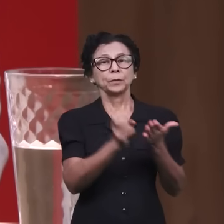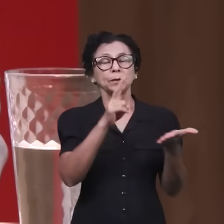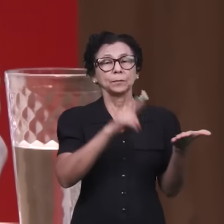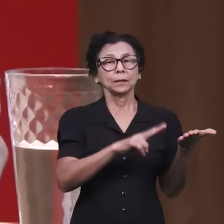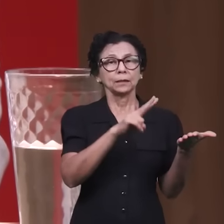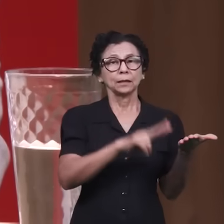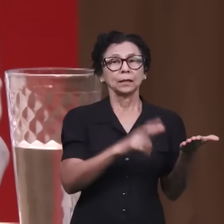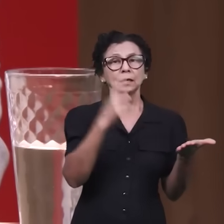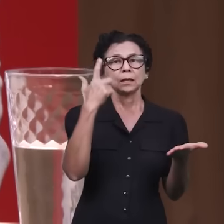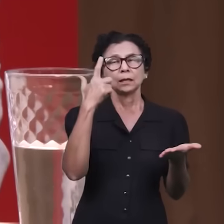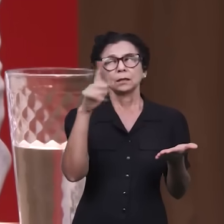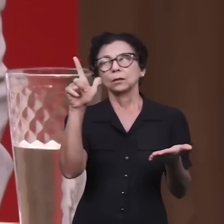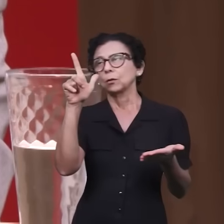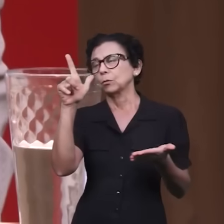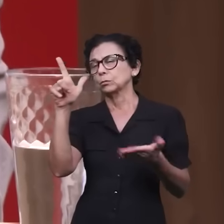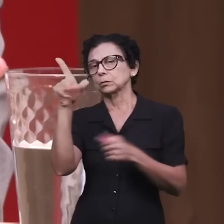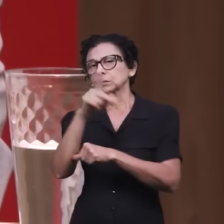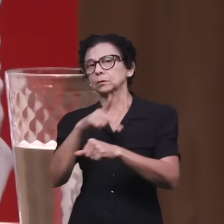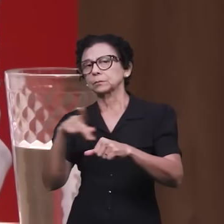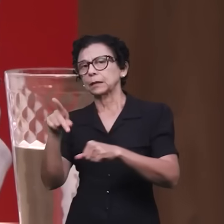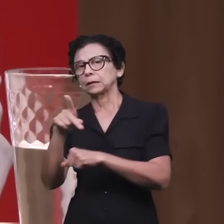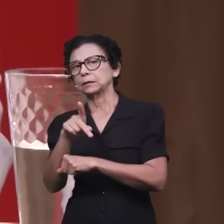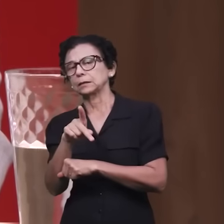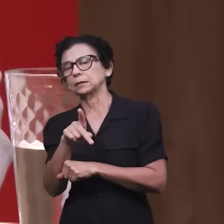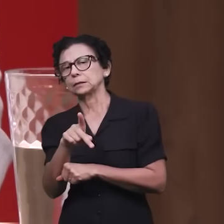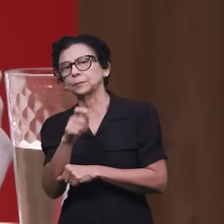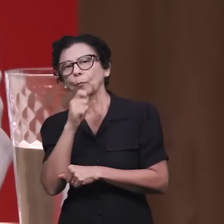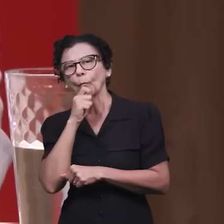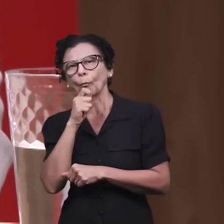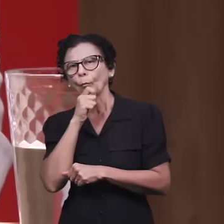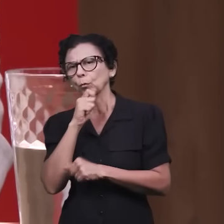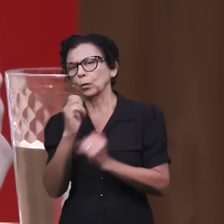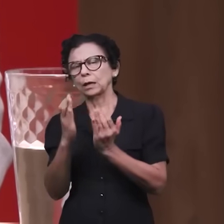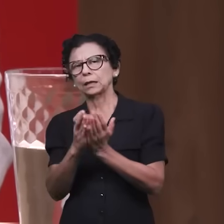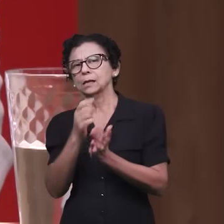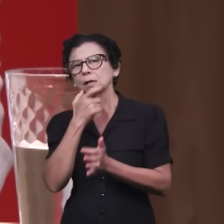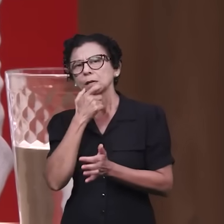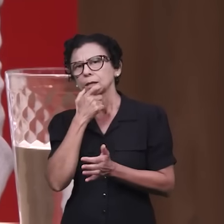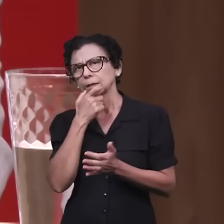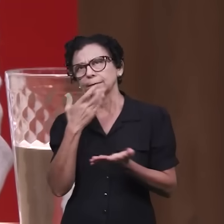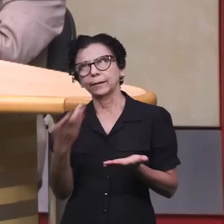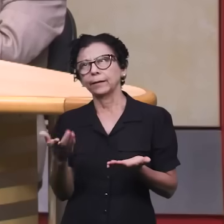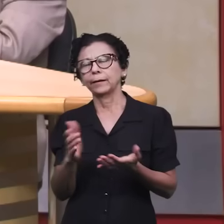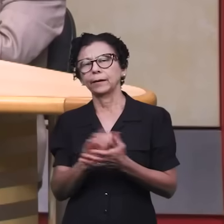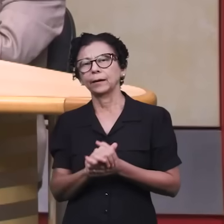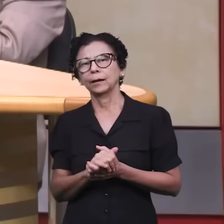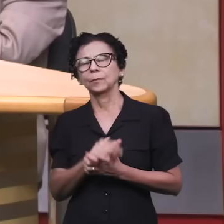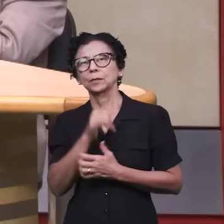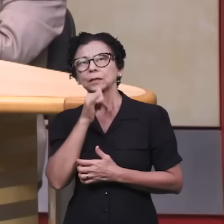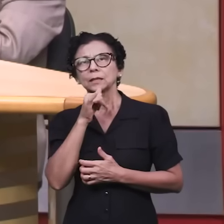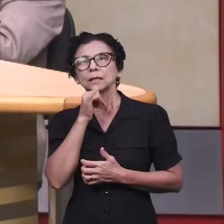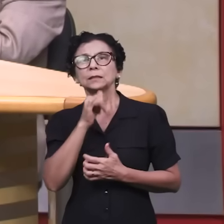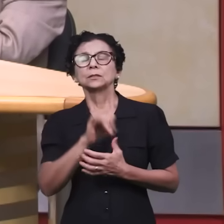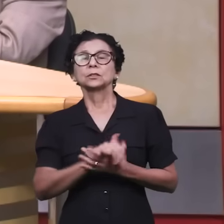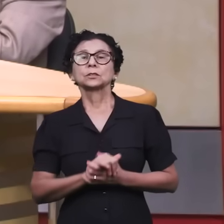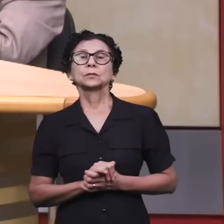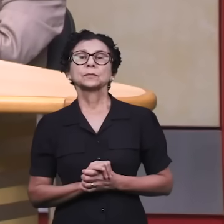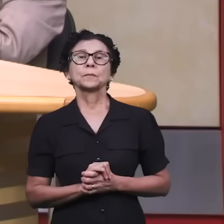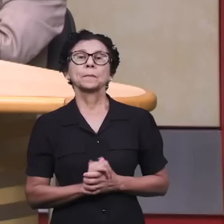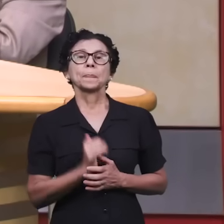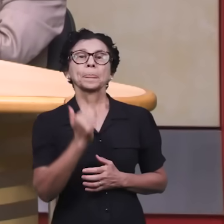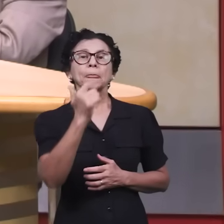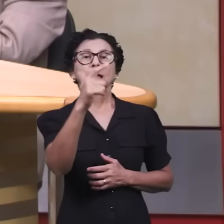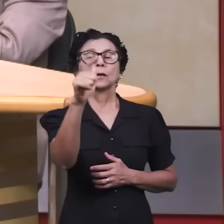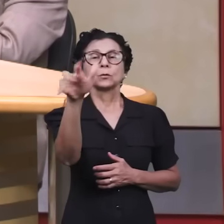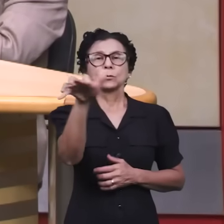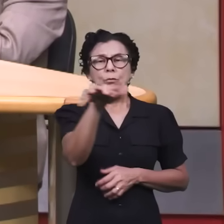colonizados por protestantes chamados, né? Por países, né? Por Inglaterra, por exemplo, que era um país protestante e tal.